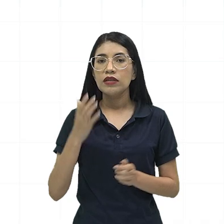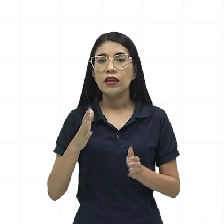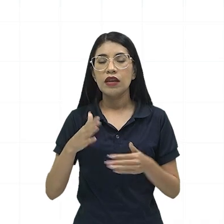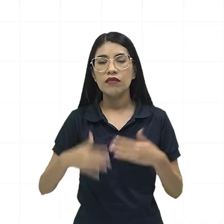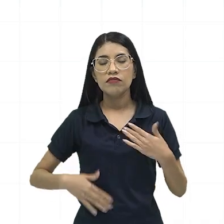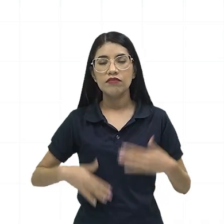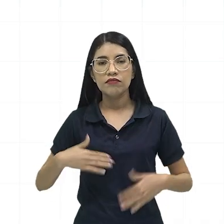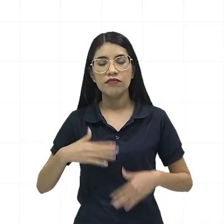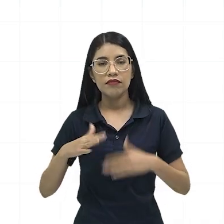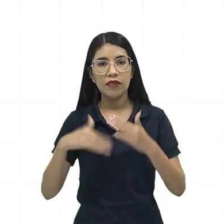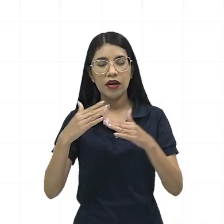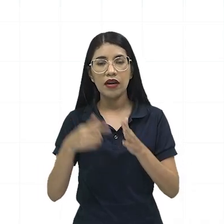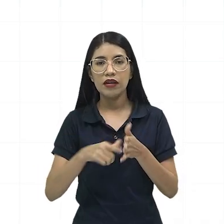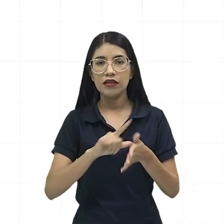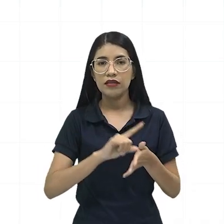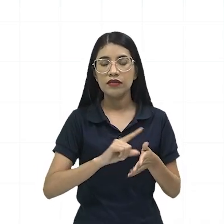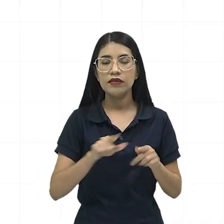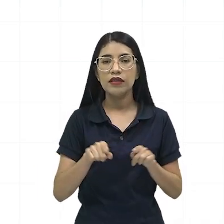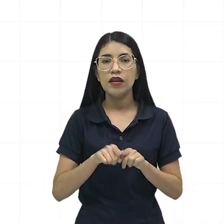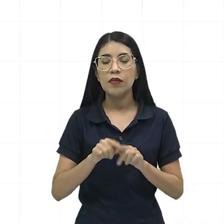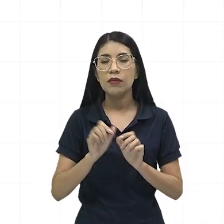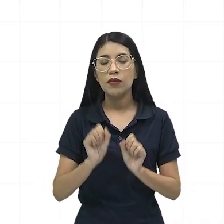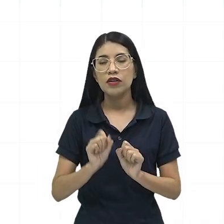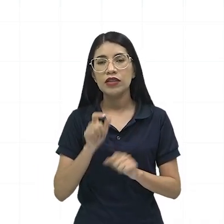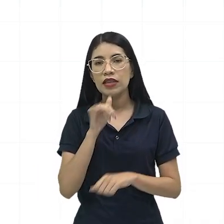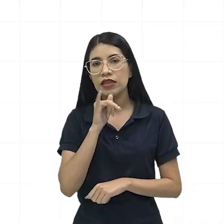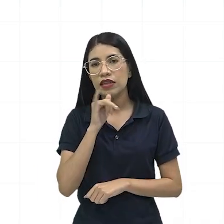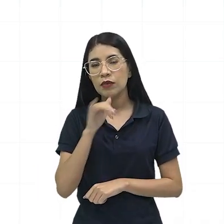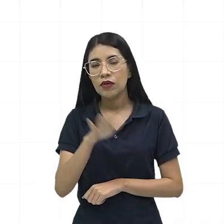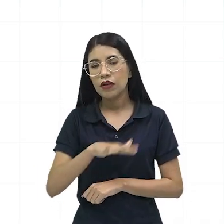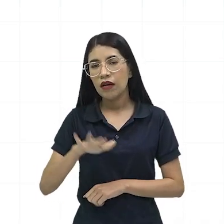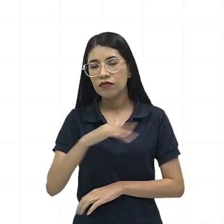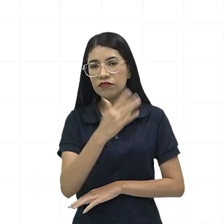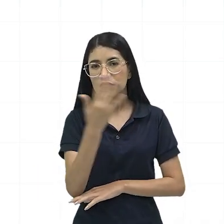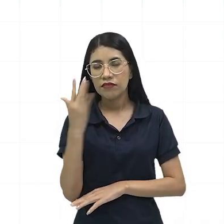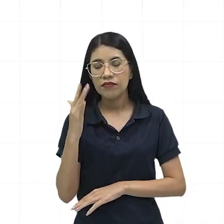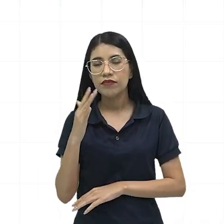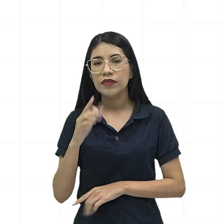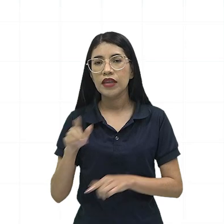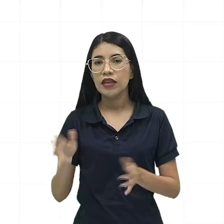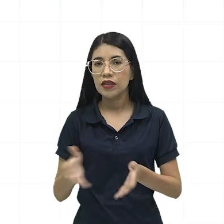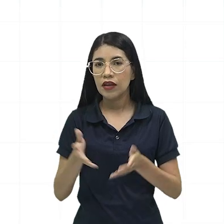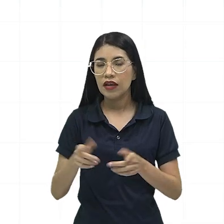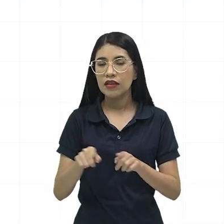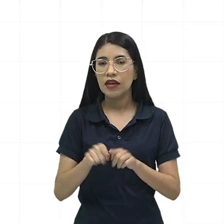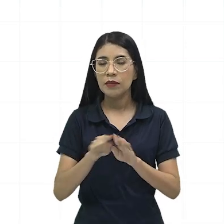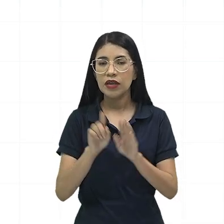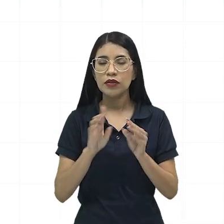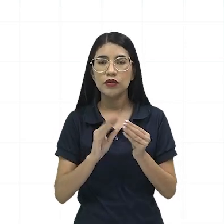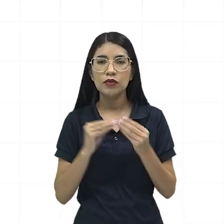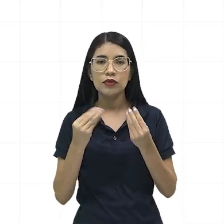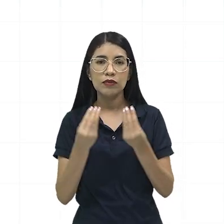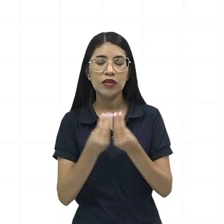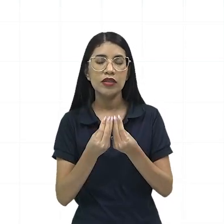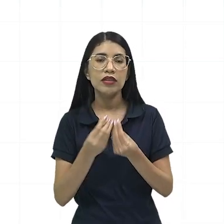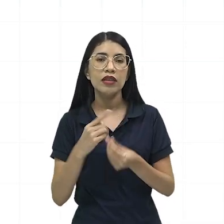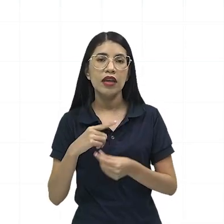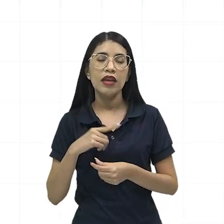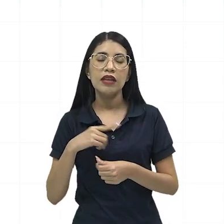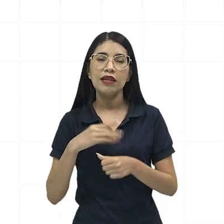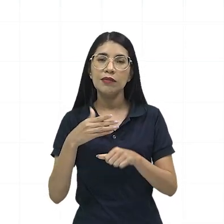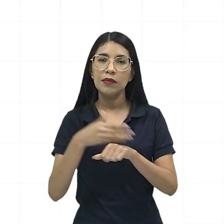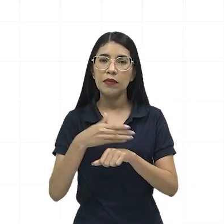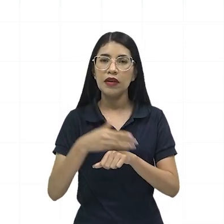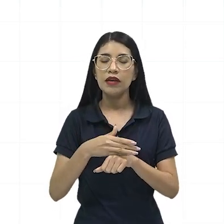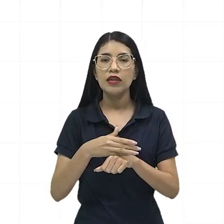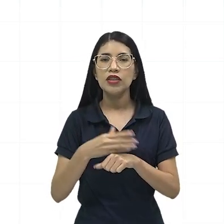mais cedo. Também a gente pode ter um estímulo ambiental no sentido de substâncias que você tem presentes aí até mesmo